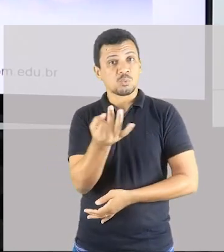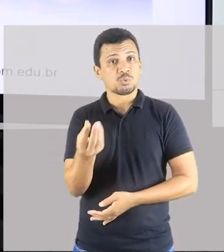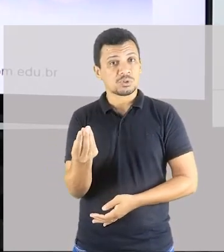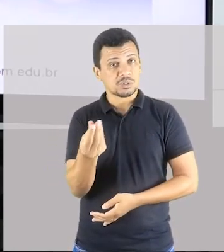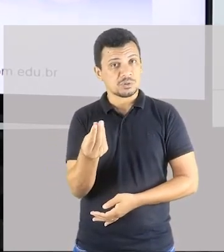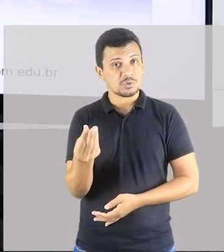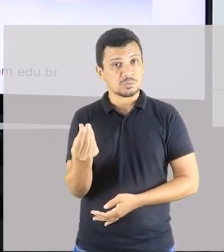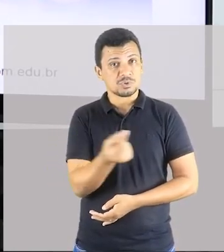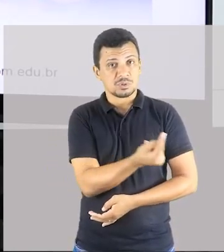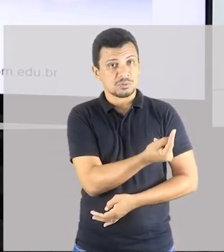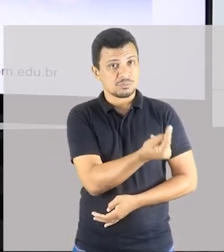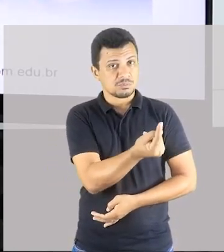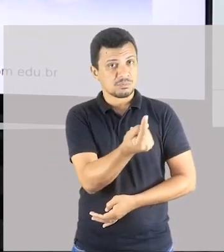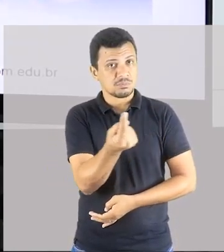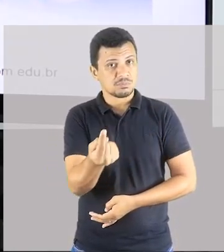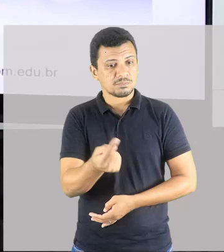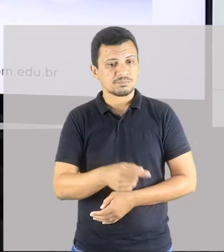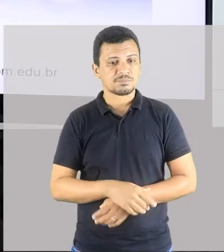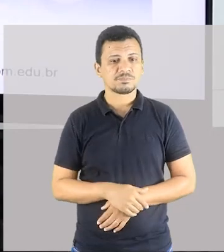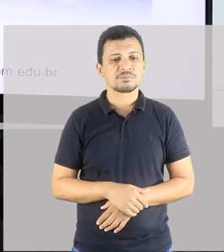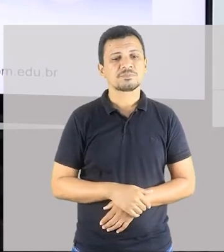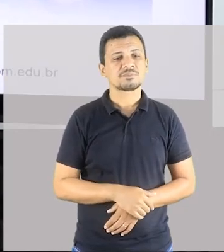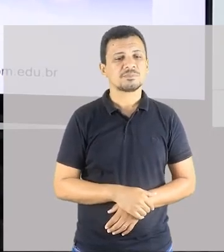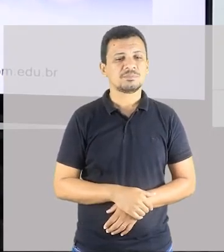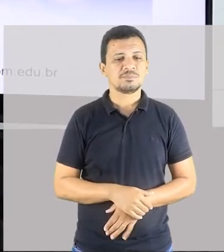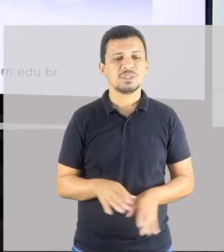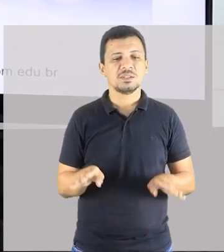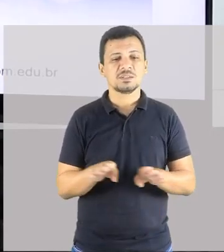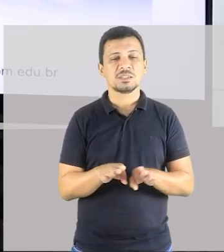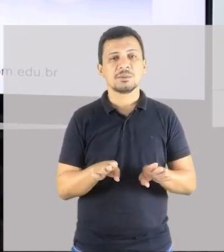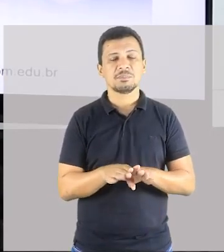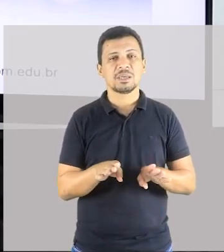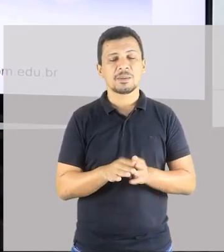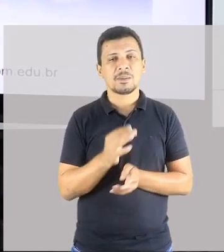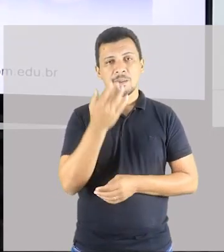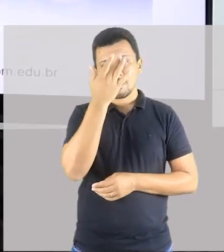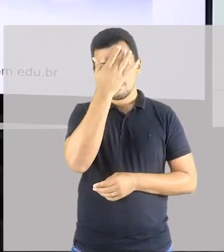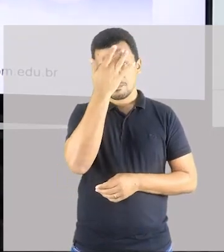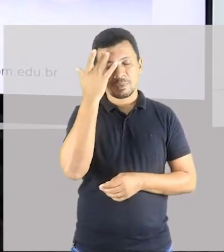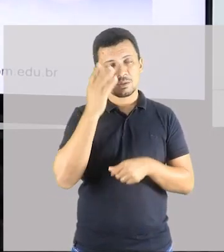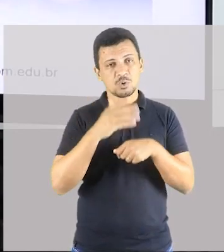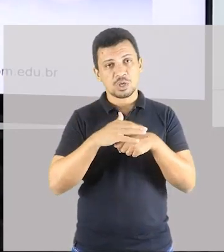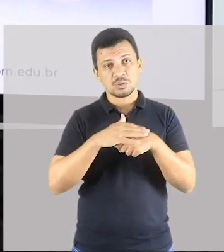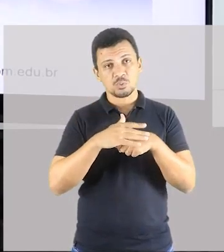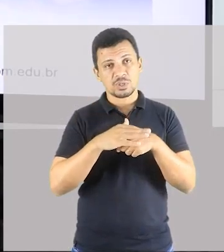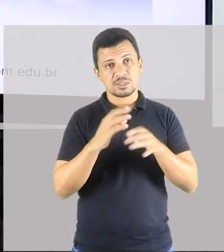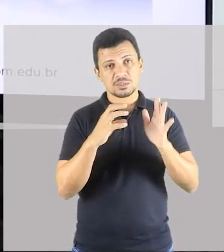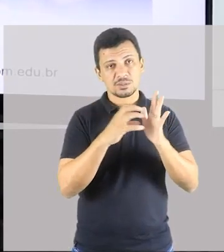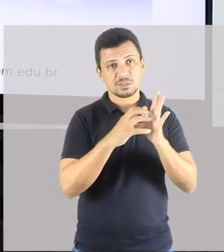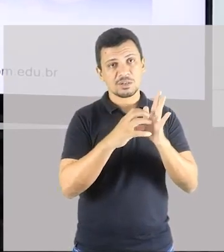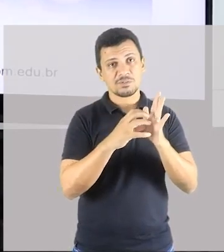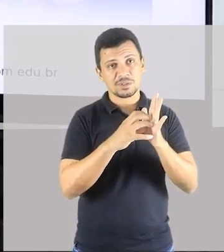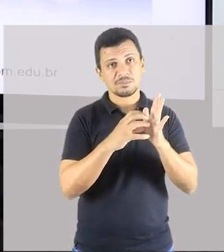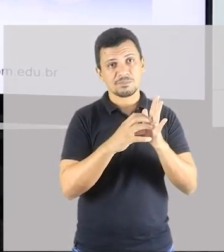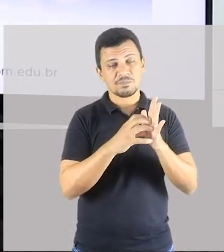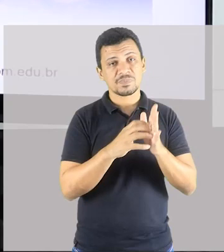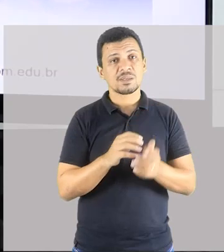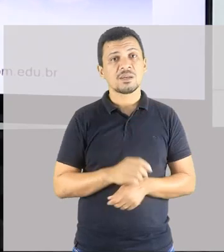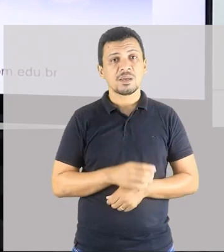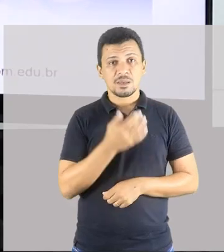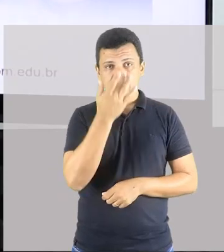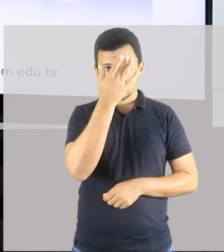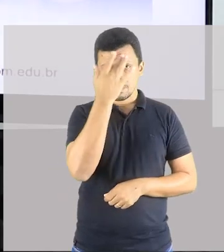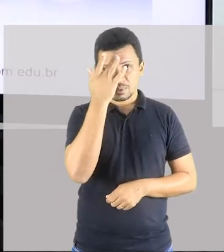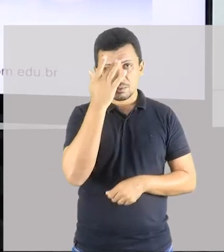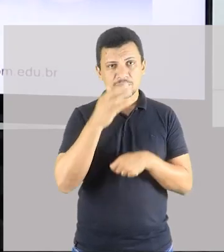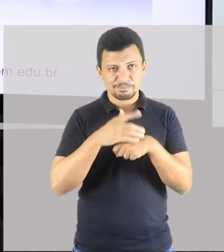substância para o indivíduo. Uma outra possibilidade de ser utilizado são importadores de HIV. Lembrando que esses indivíduos eles